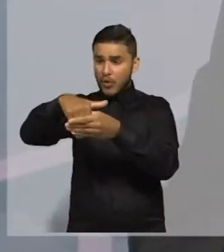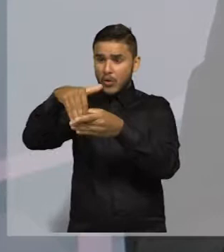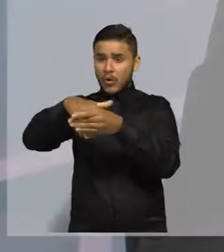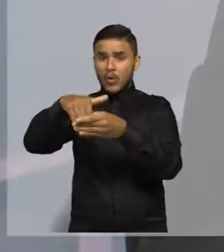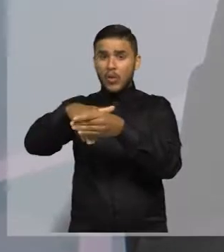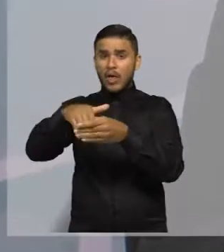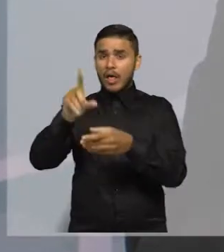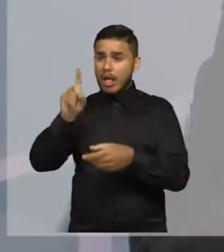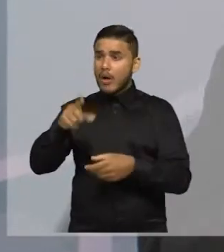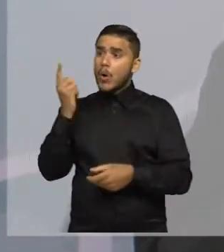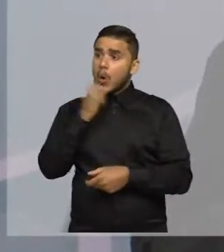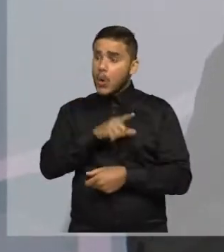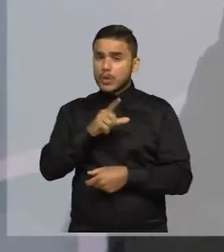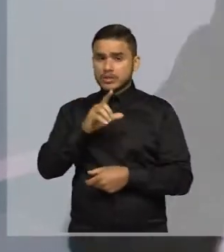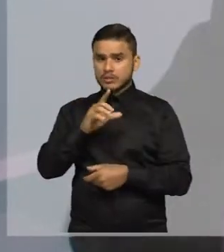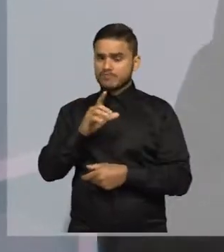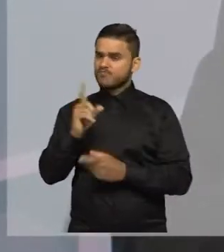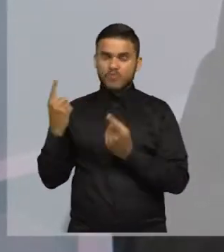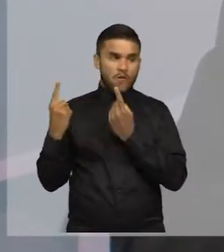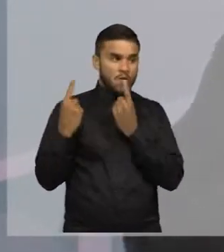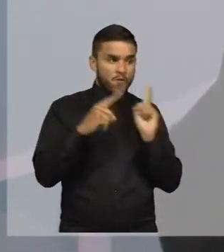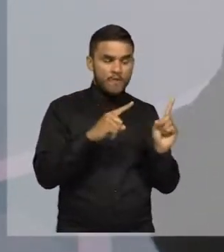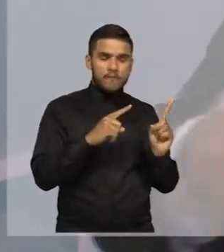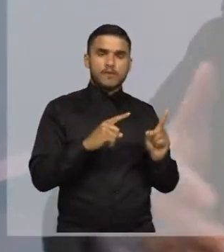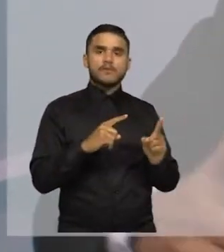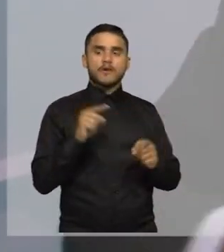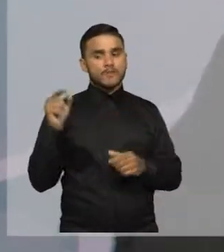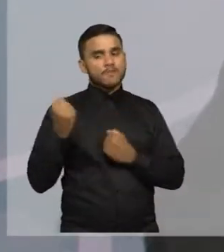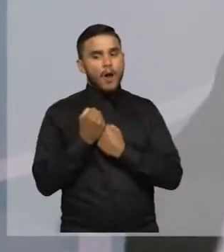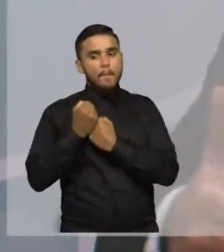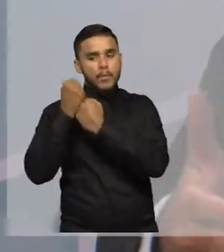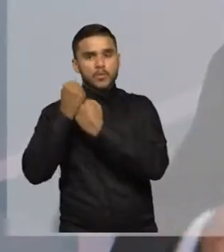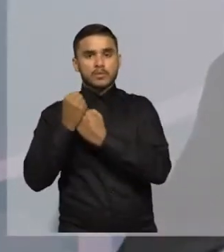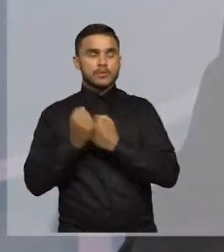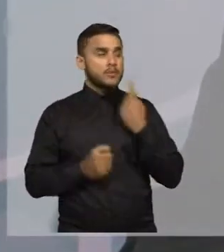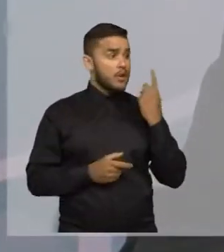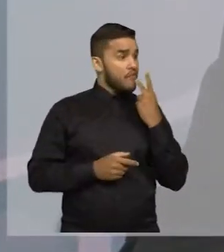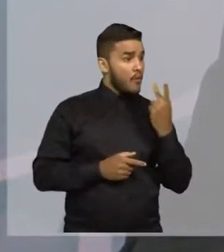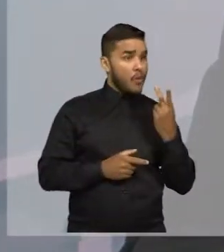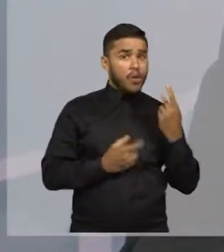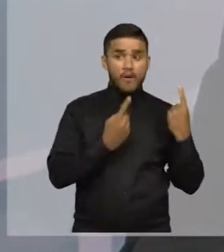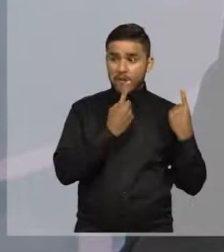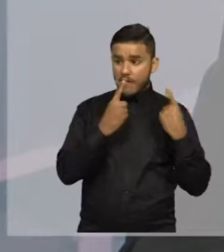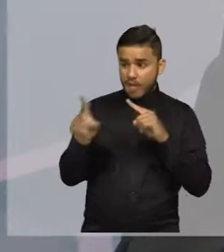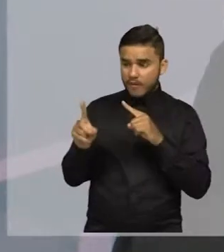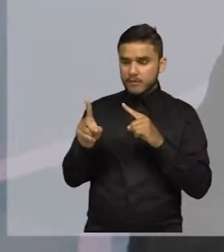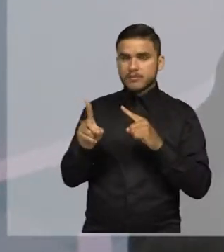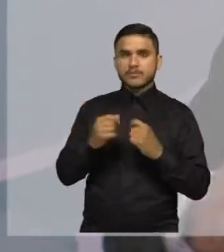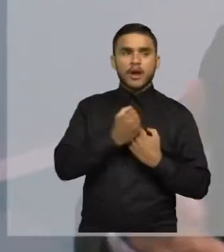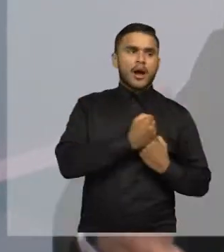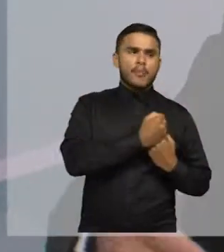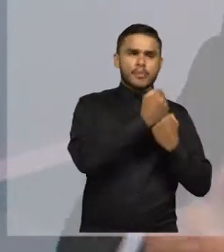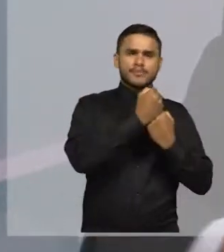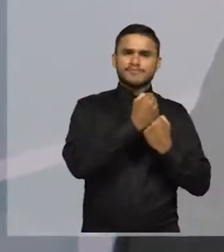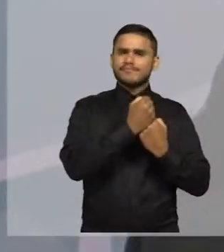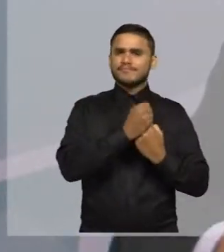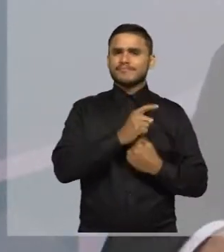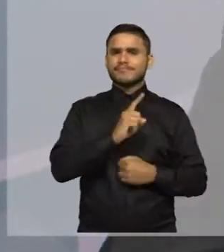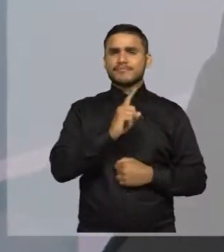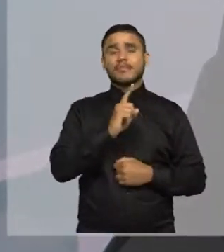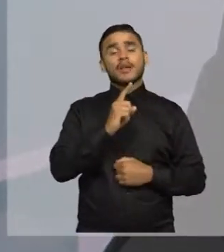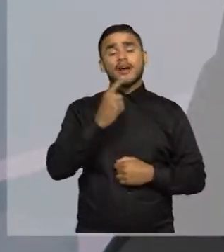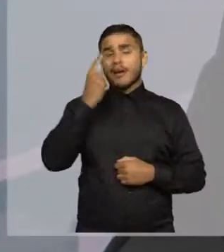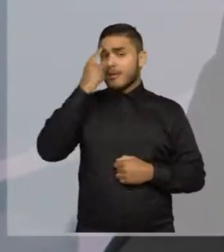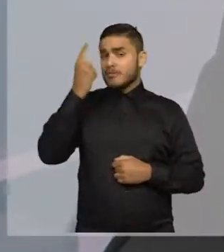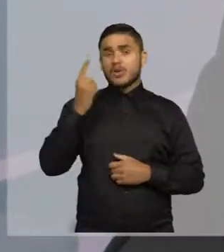gente votou no PT por desconhecer os 13 anos de governo que o